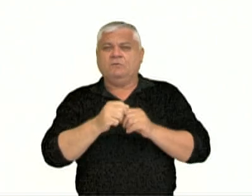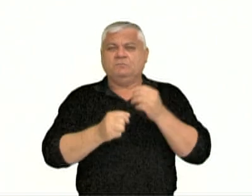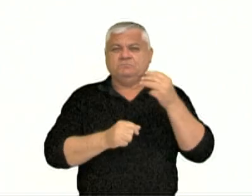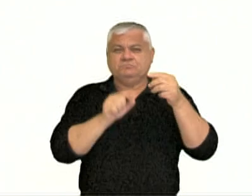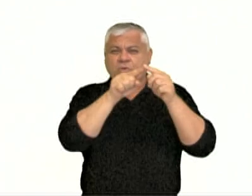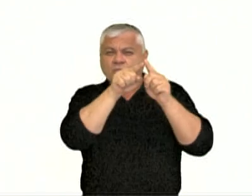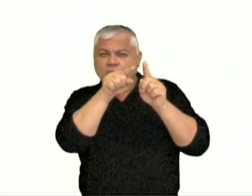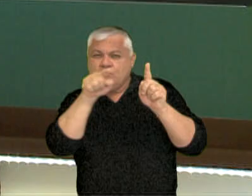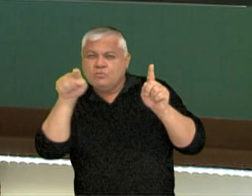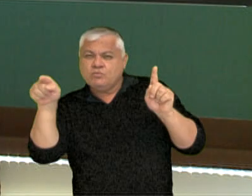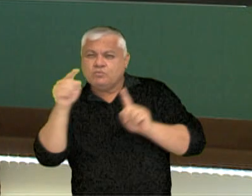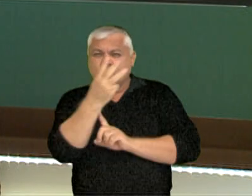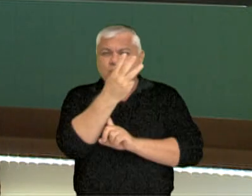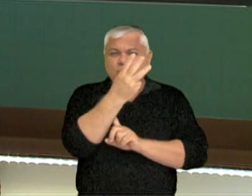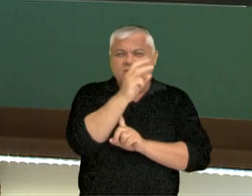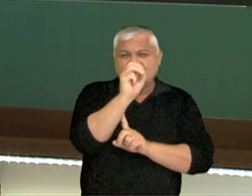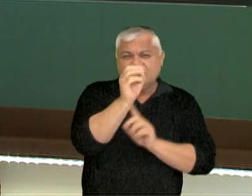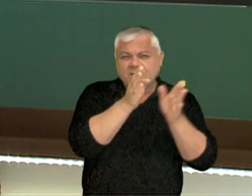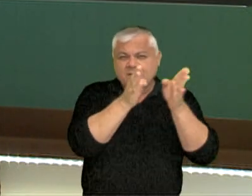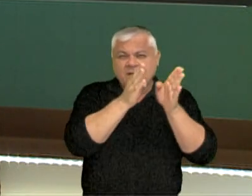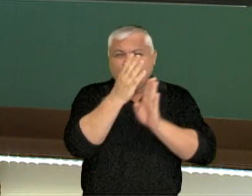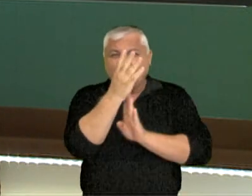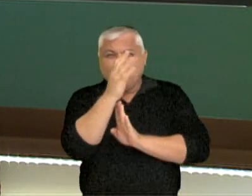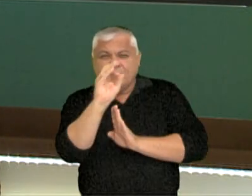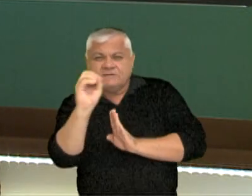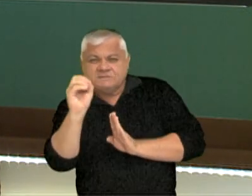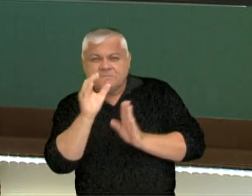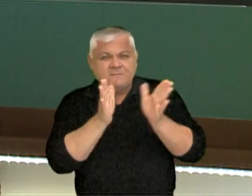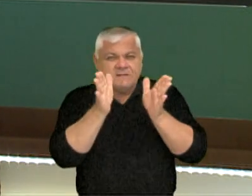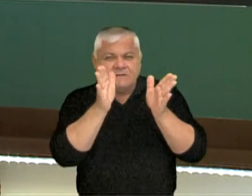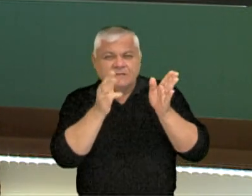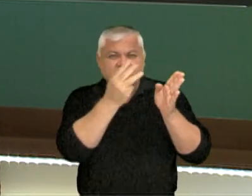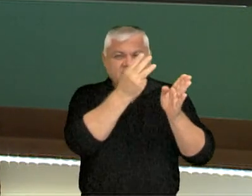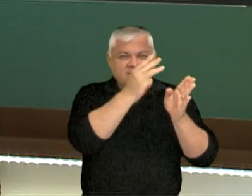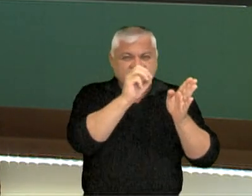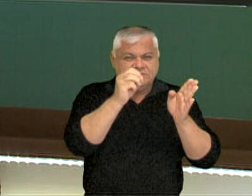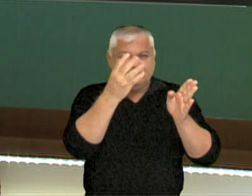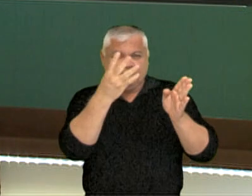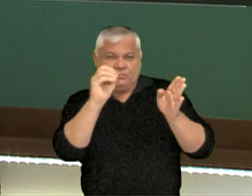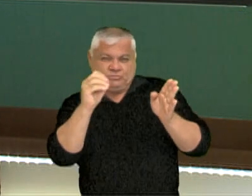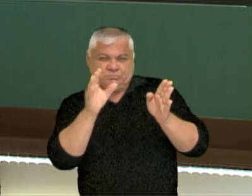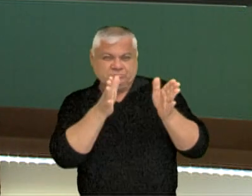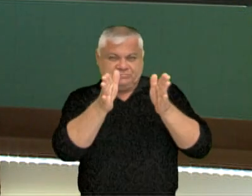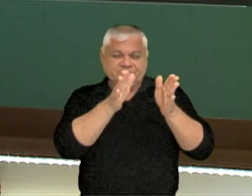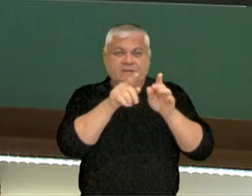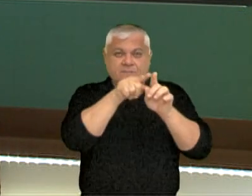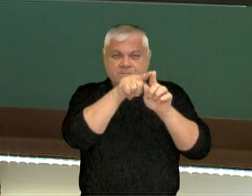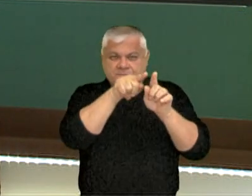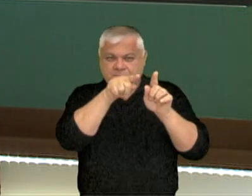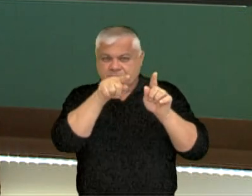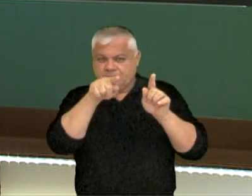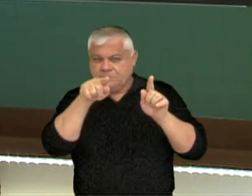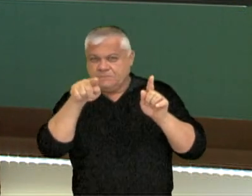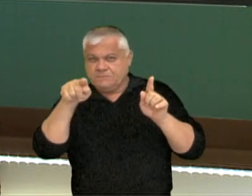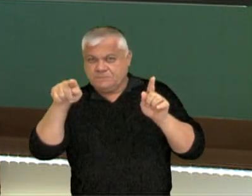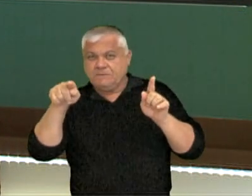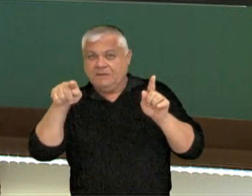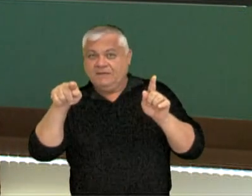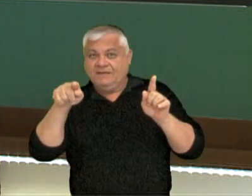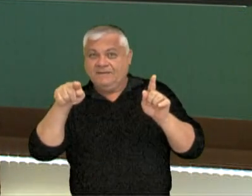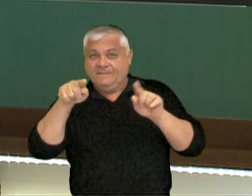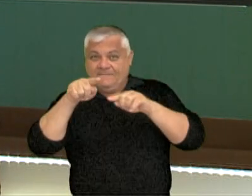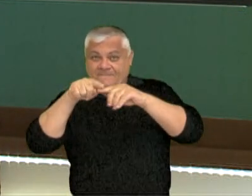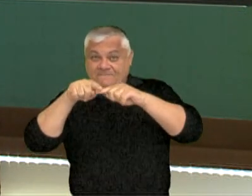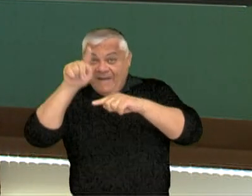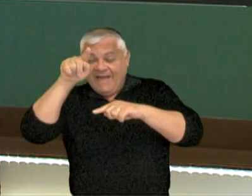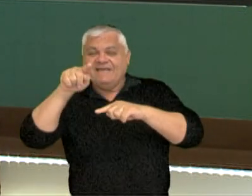e 400, tá? Não tem um valor exato aqui, mas a gente sabe que como ele passa um pouquinho do 300,